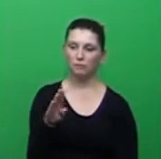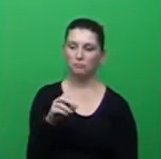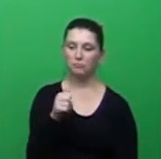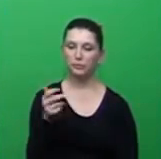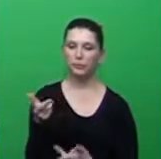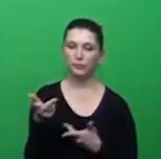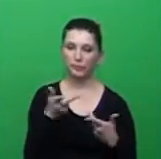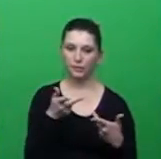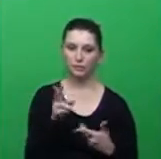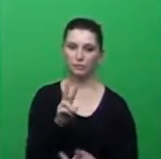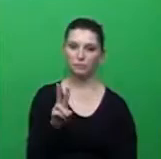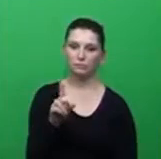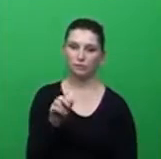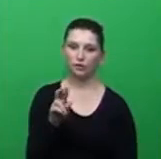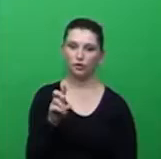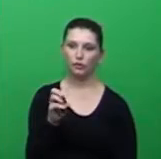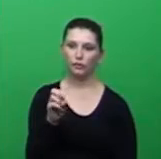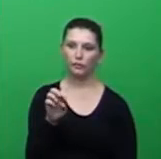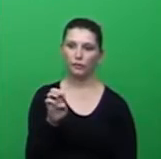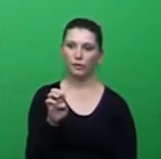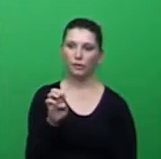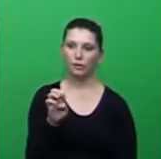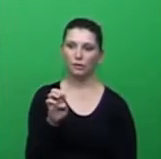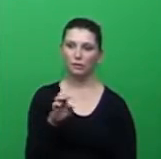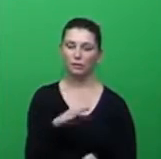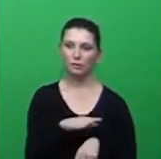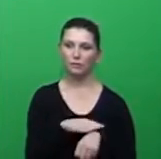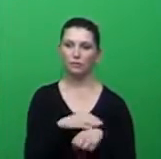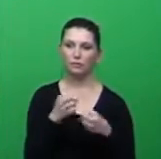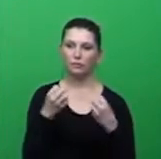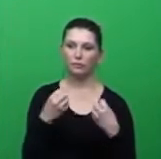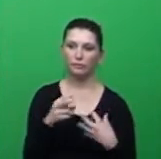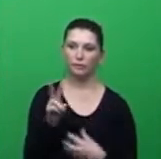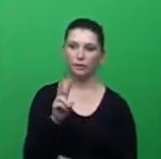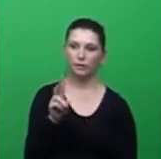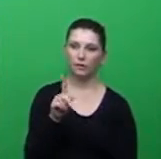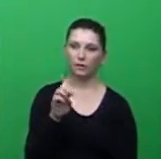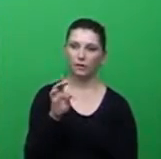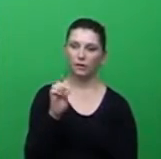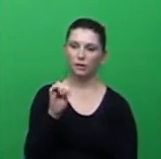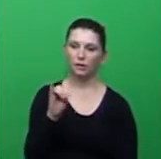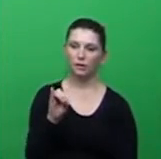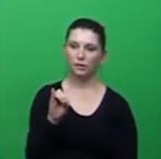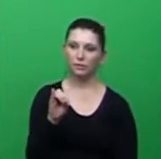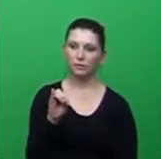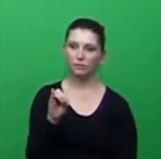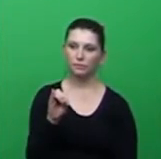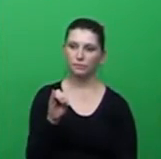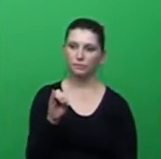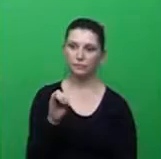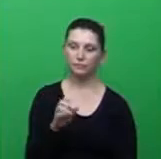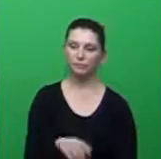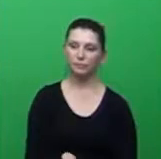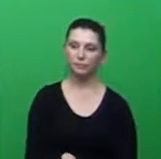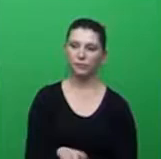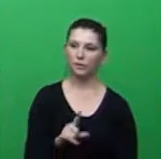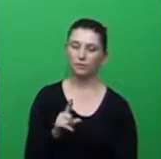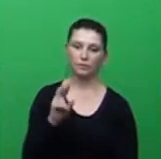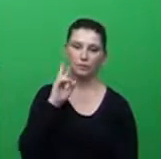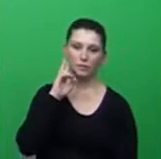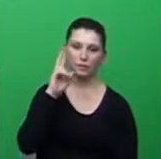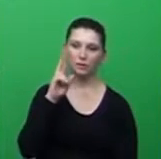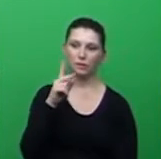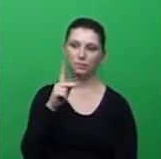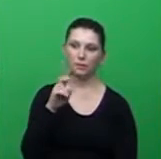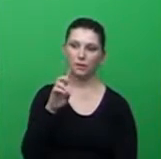Giovanni Zappellini. Questão de ordem cedida à vereadora Tatiana Teixeira. Senhor Senhor presidente, eu não sou a líder do PSD, mas